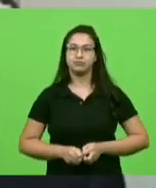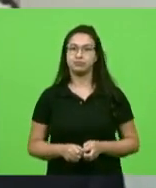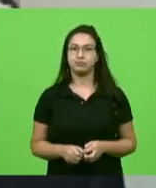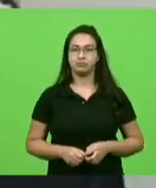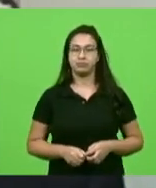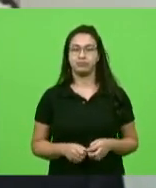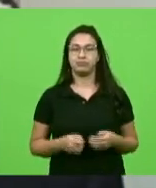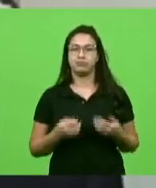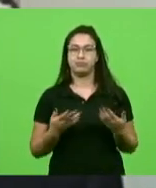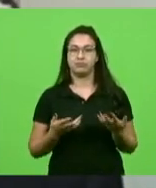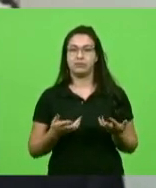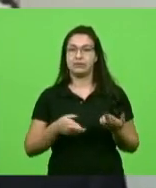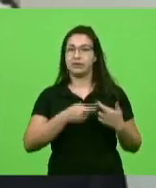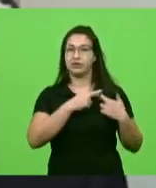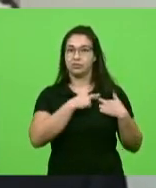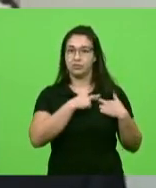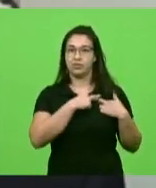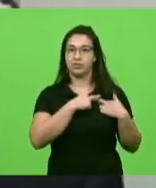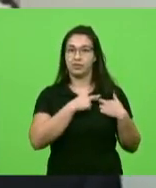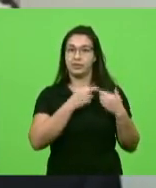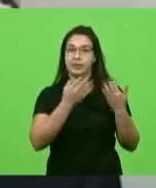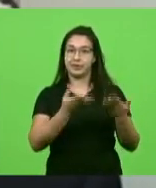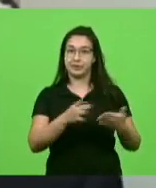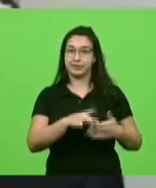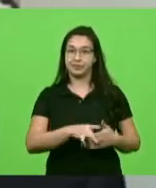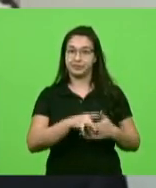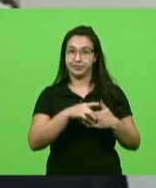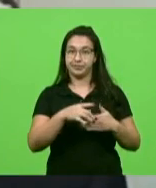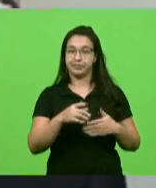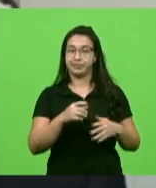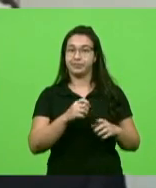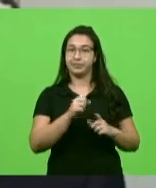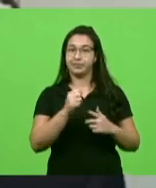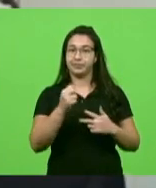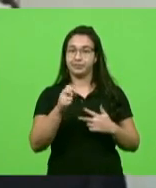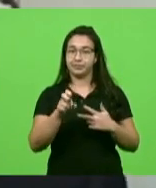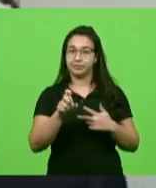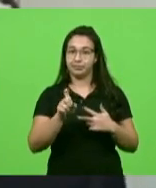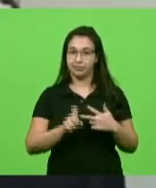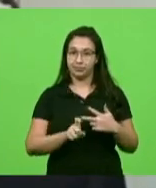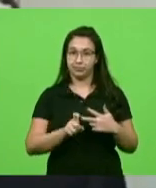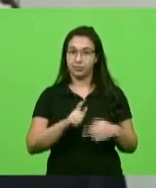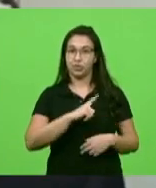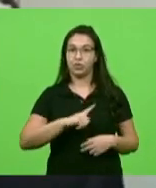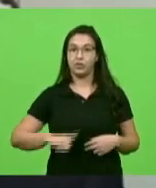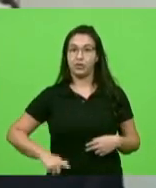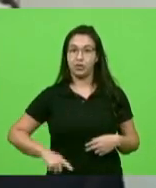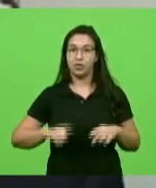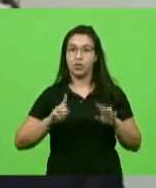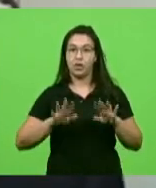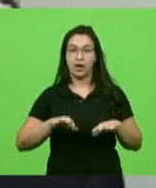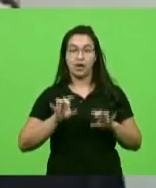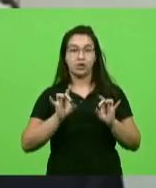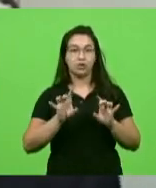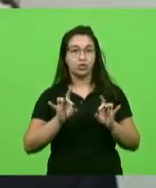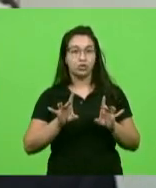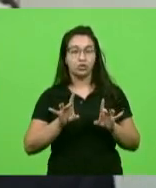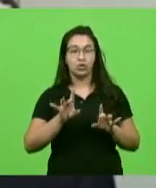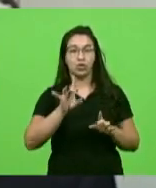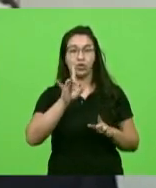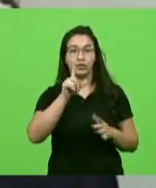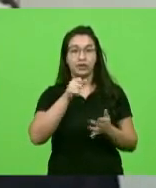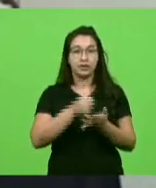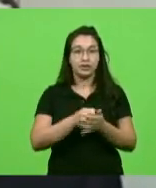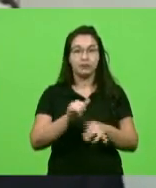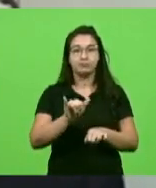sejam atribuídas responsabilidades ao chefe do executivo ao Governador estão reservadas decisões estratégicas